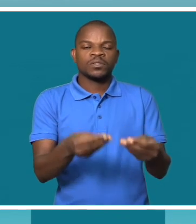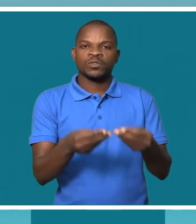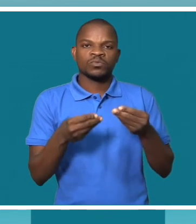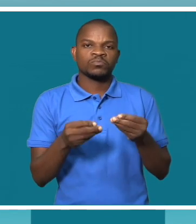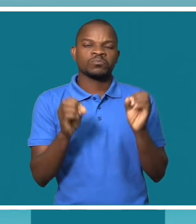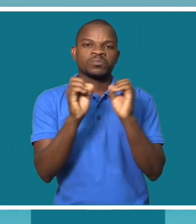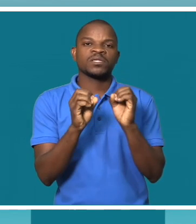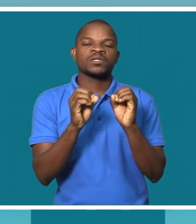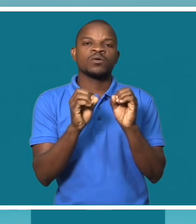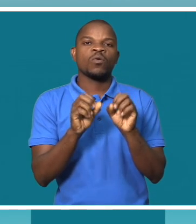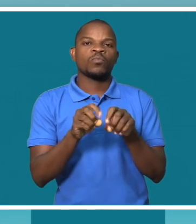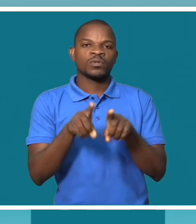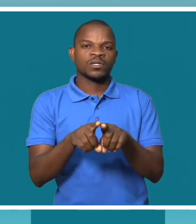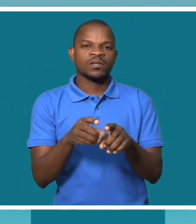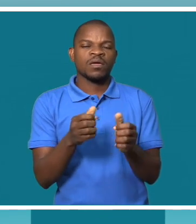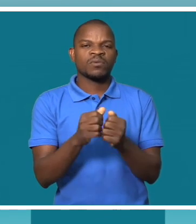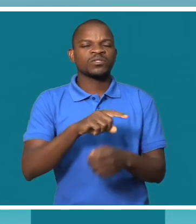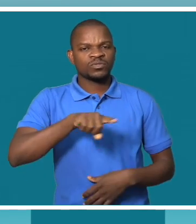esses talentos. Portanto, é esta a nossa posição em relação a isso.